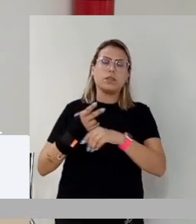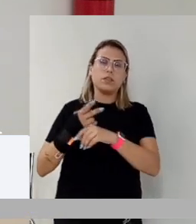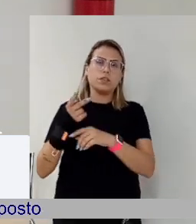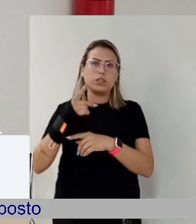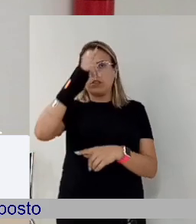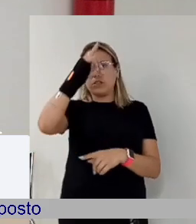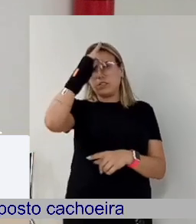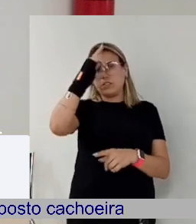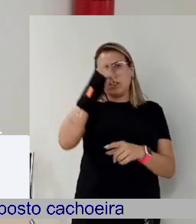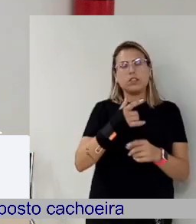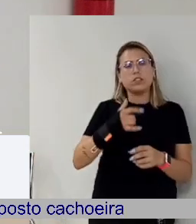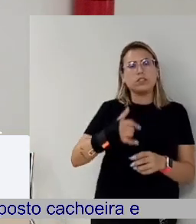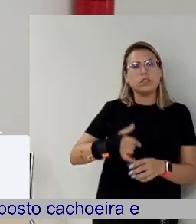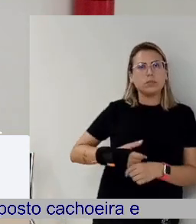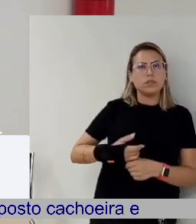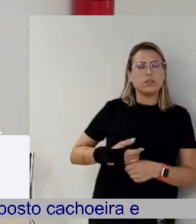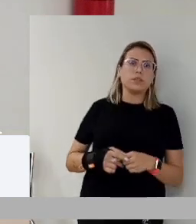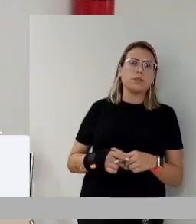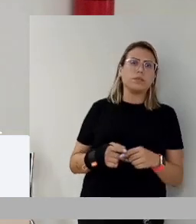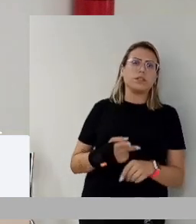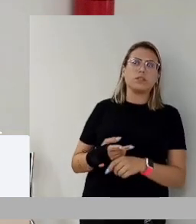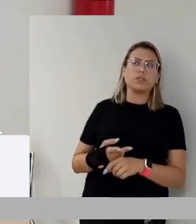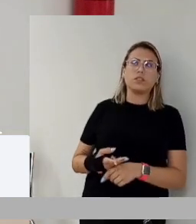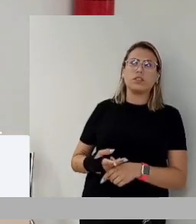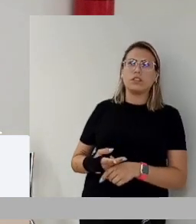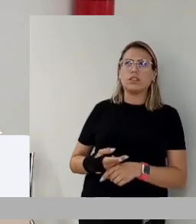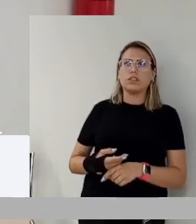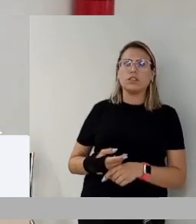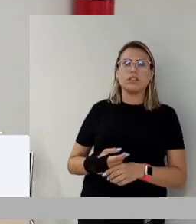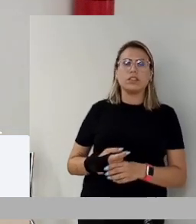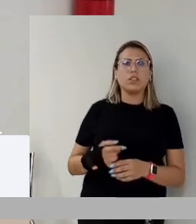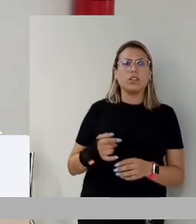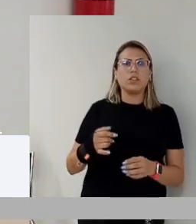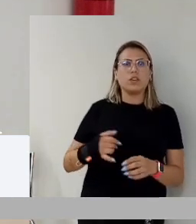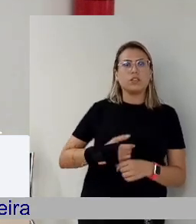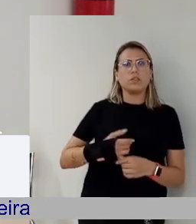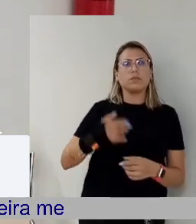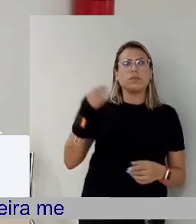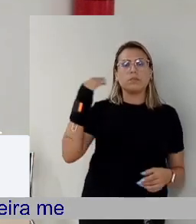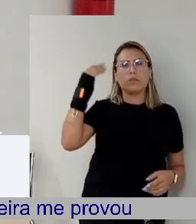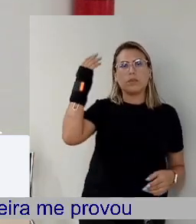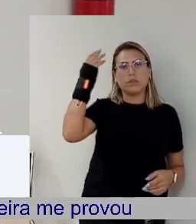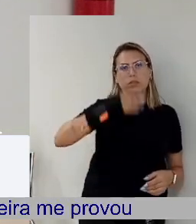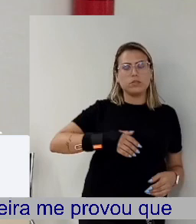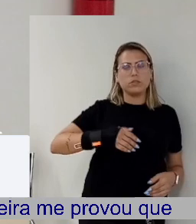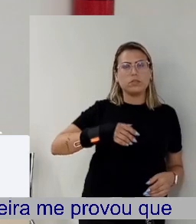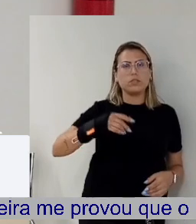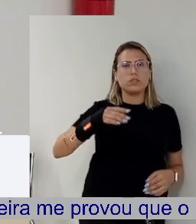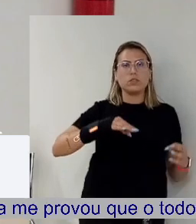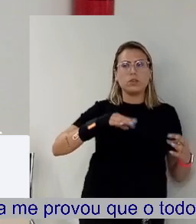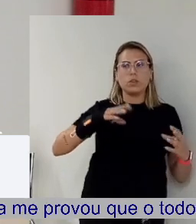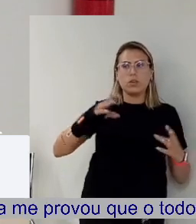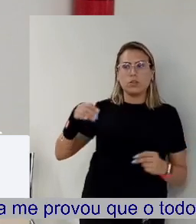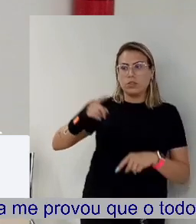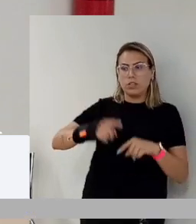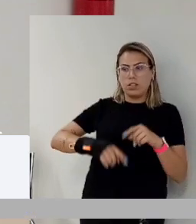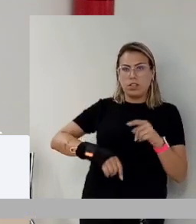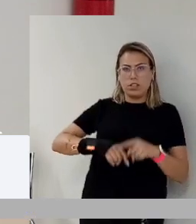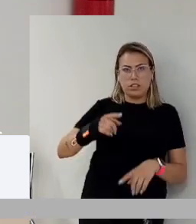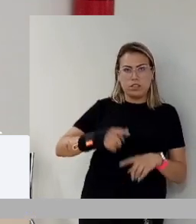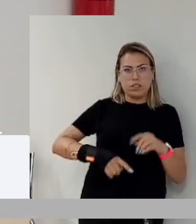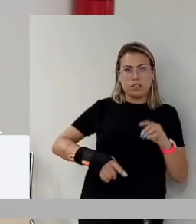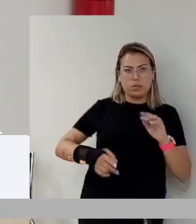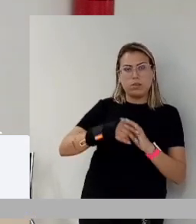cachoeira e procurei O gerente lá o do do Cachoeira me provou que o todo resíduo produzido lá pelo